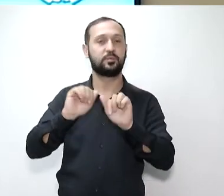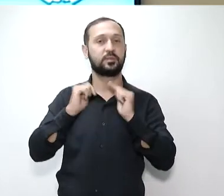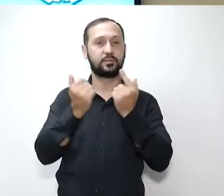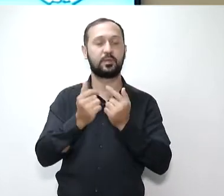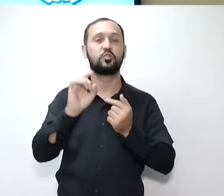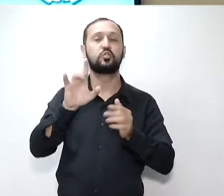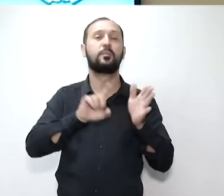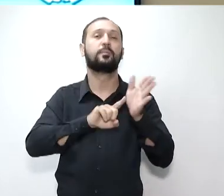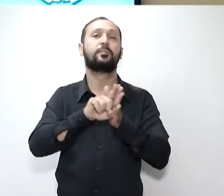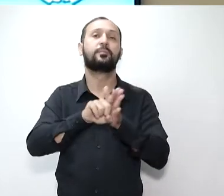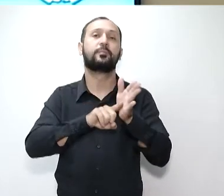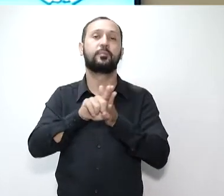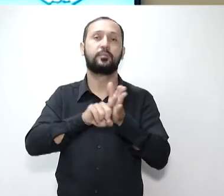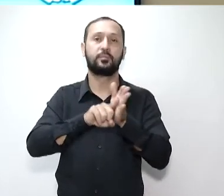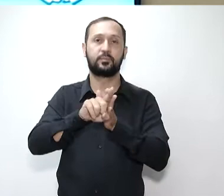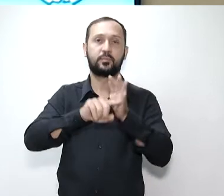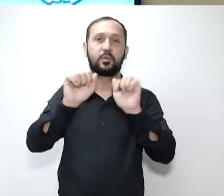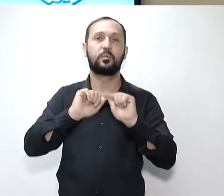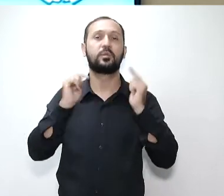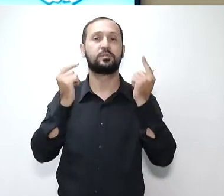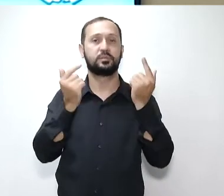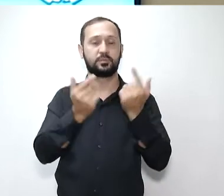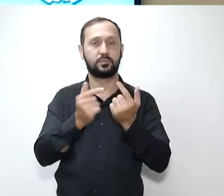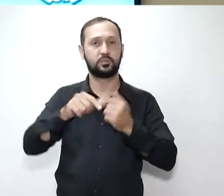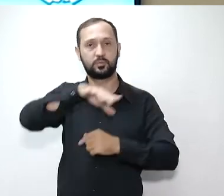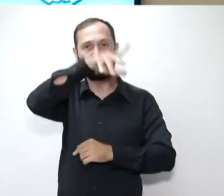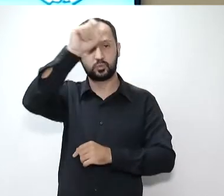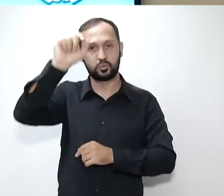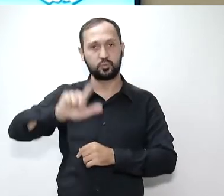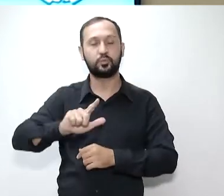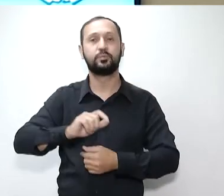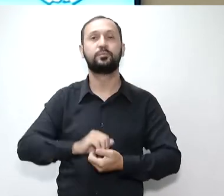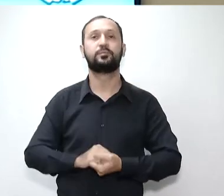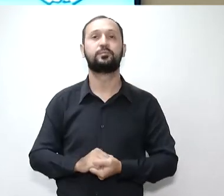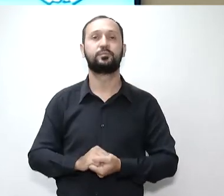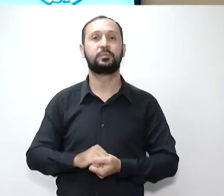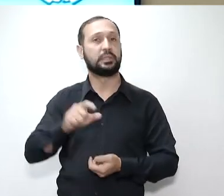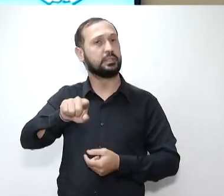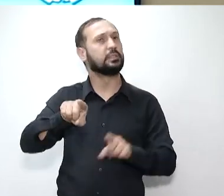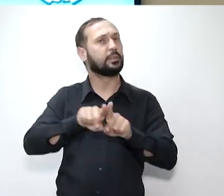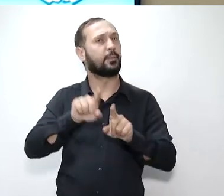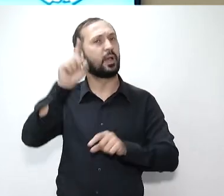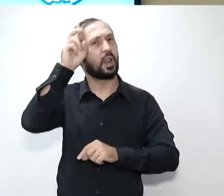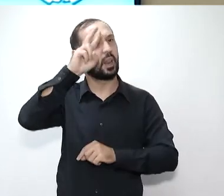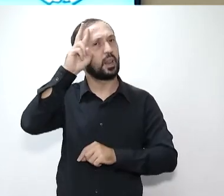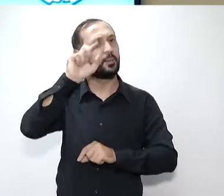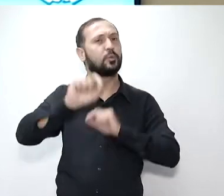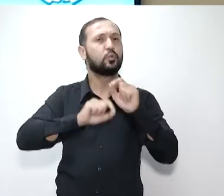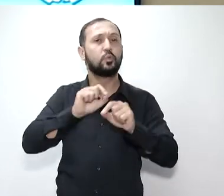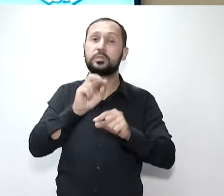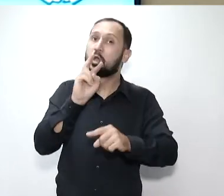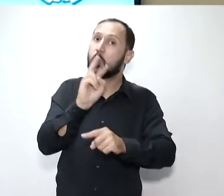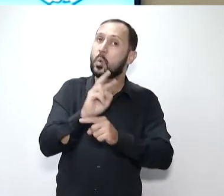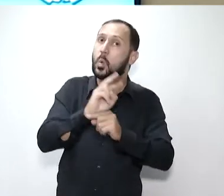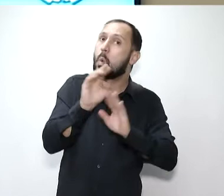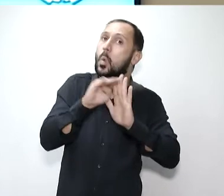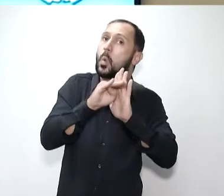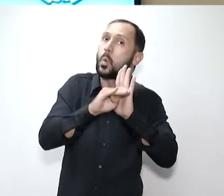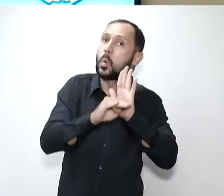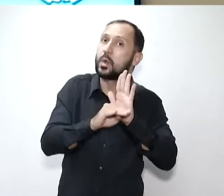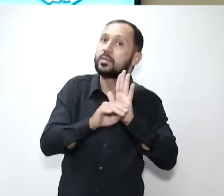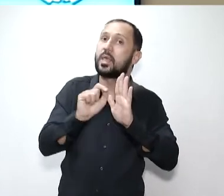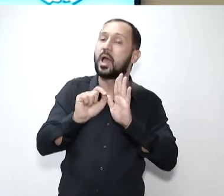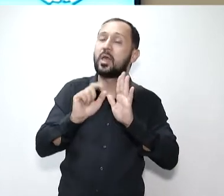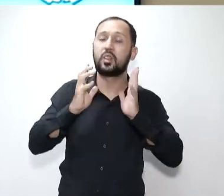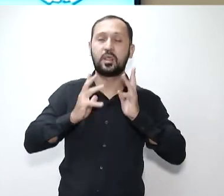Casa de Leis. Basta pesquisar por Assembleia Legislativa de Mato Grosso do Sul. E lembre-se, tome todos os